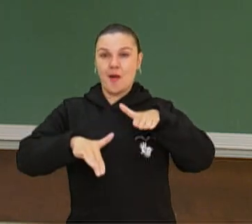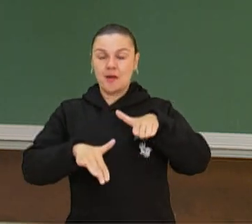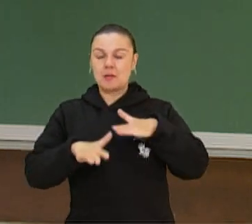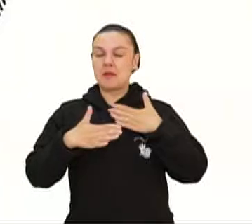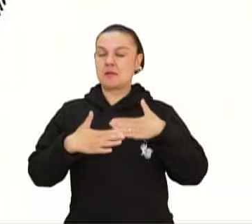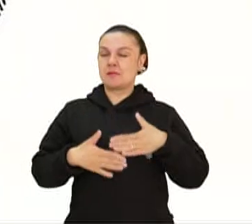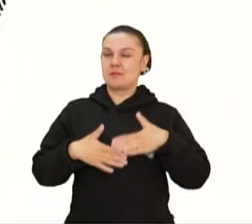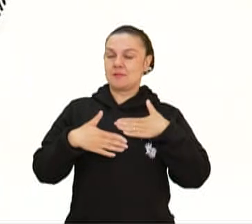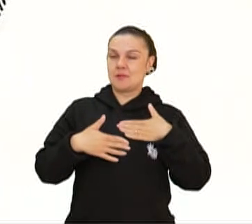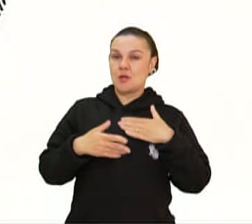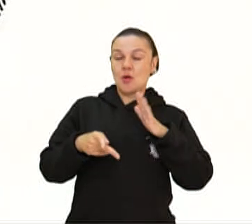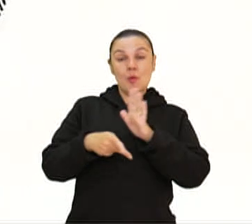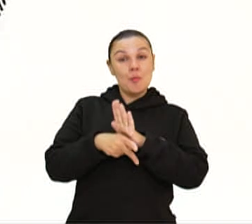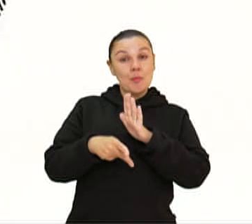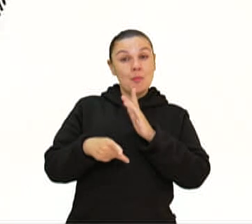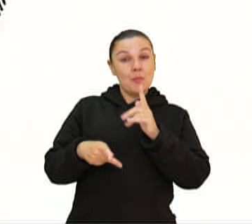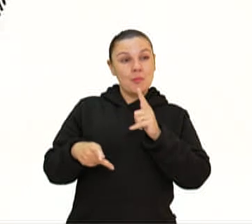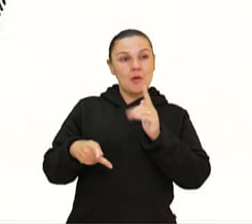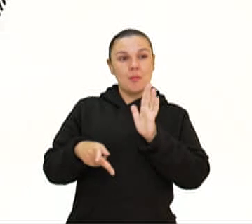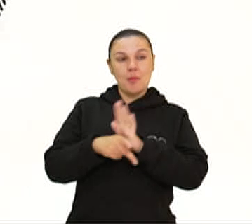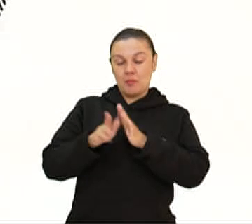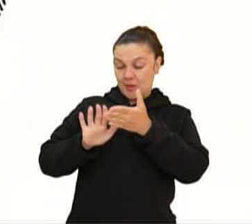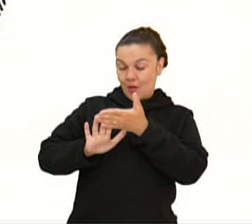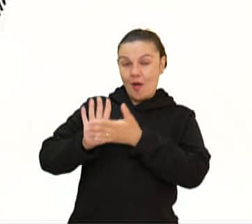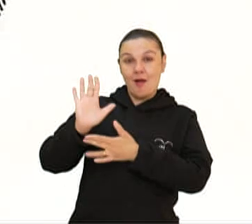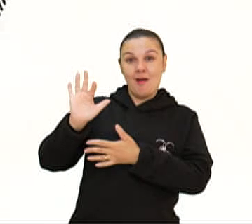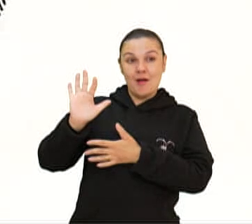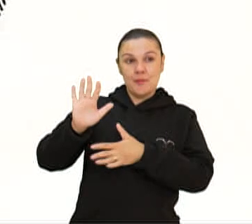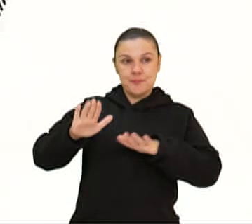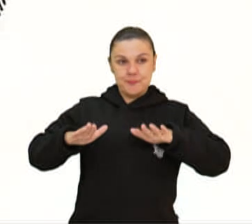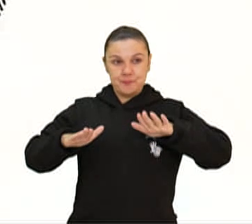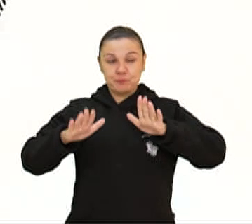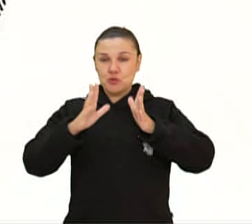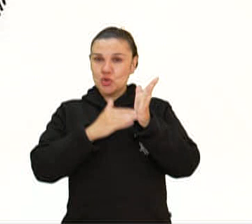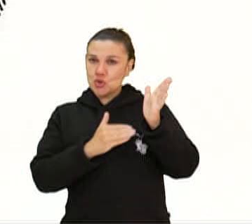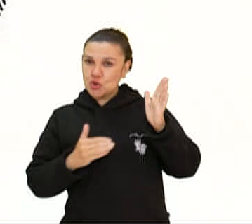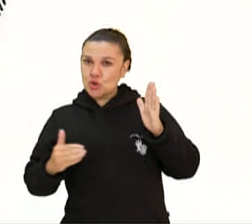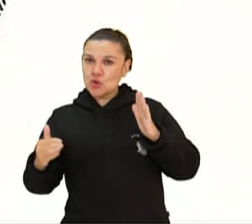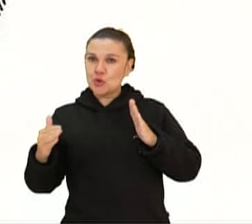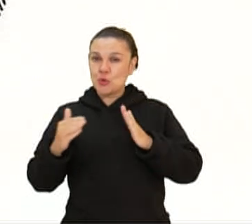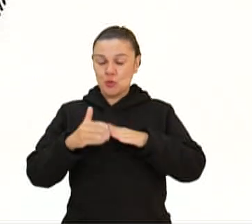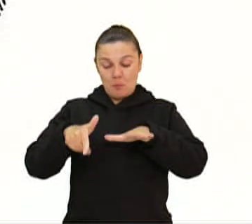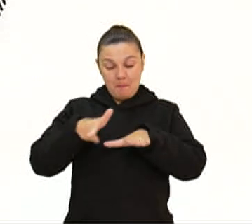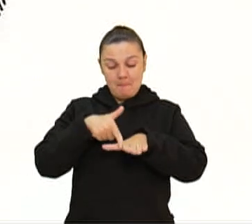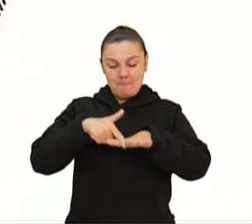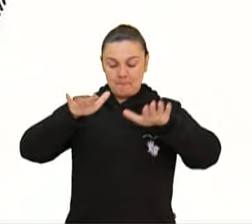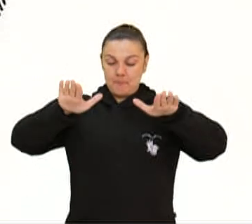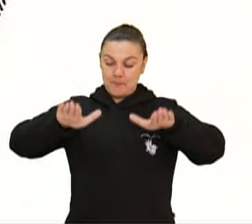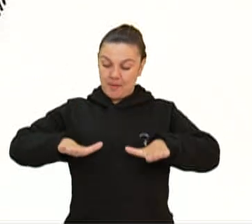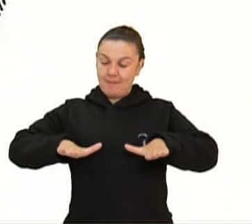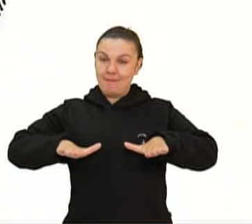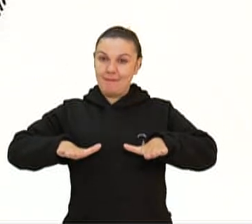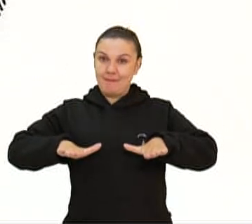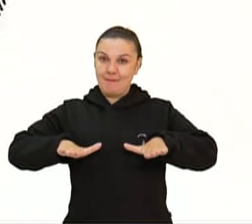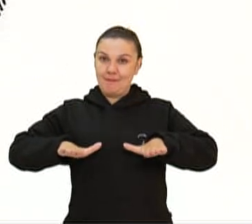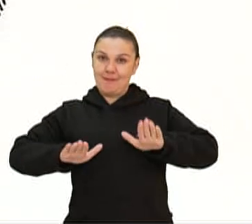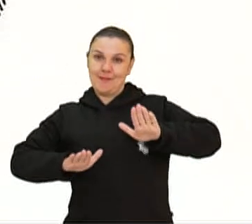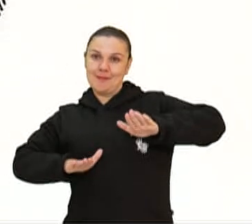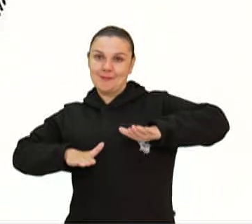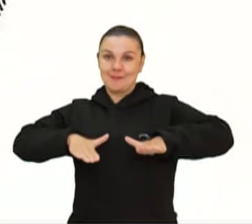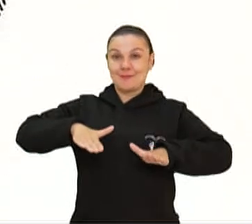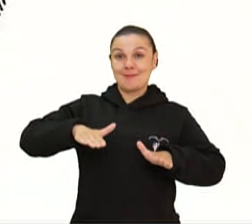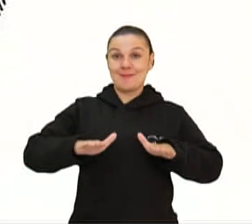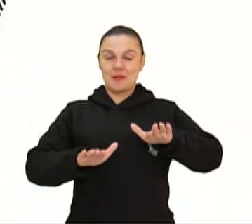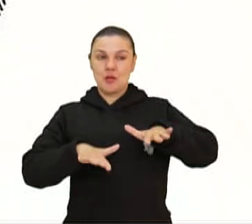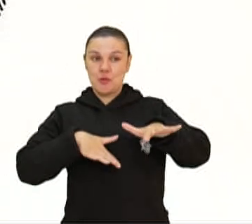organismo, os mamíferos são plantígrados, ou seja, eles apoiam toda a planta do pé no solo para poder se